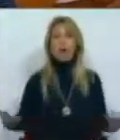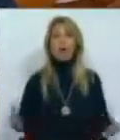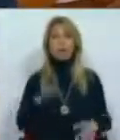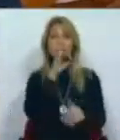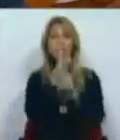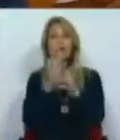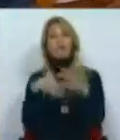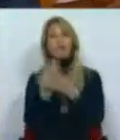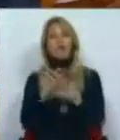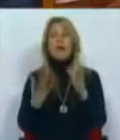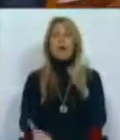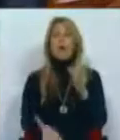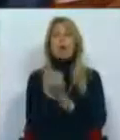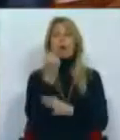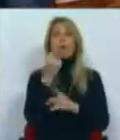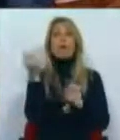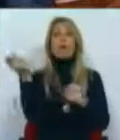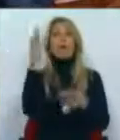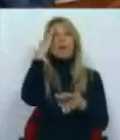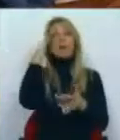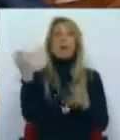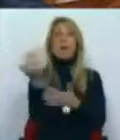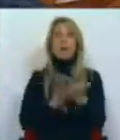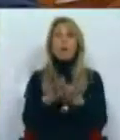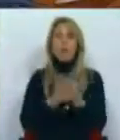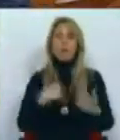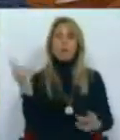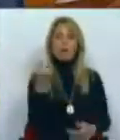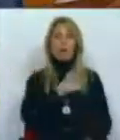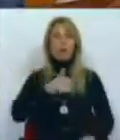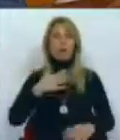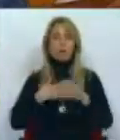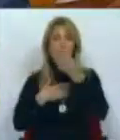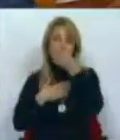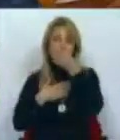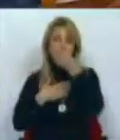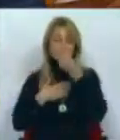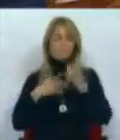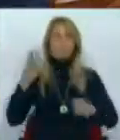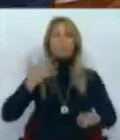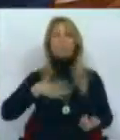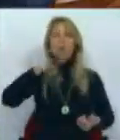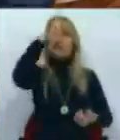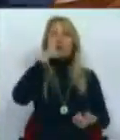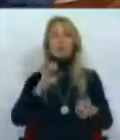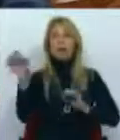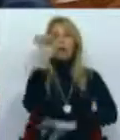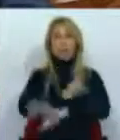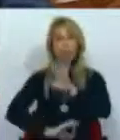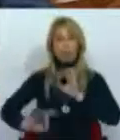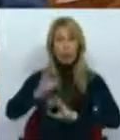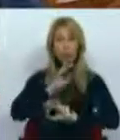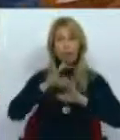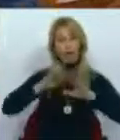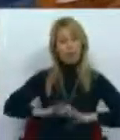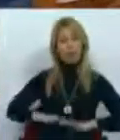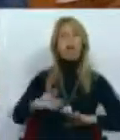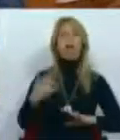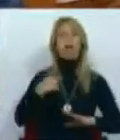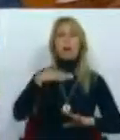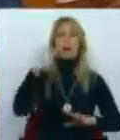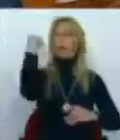a recuperação da capacidade económica das nossas empresas. Queremos estar na Europa e no mundo de cabeça erguida